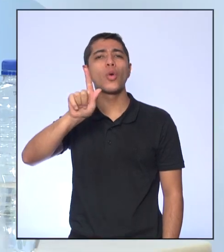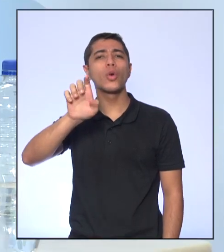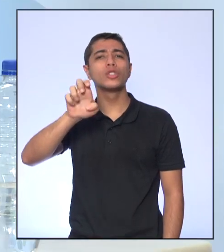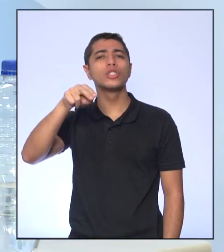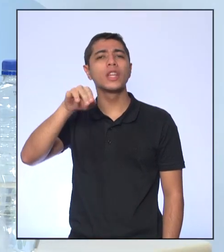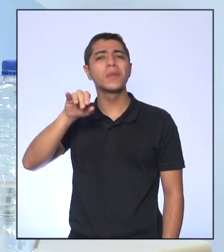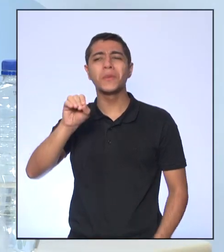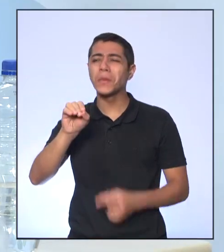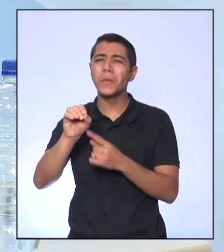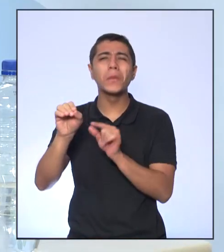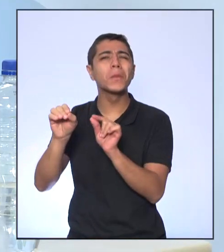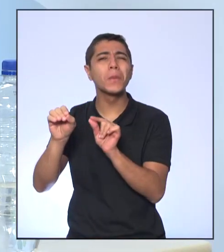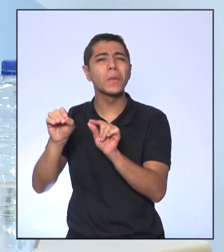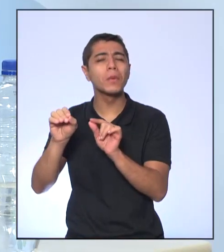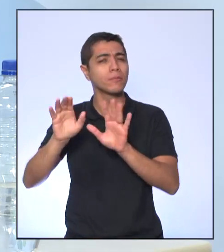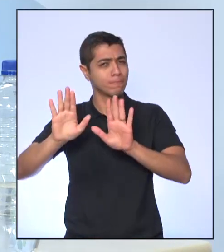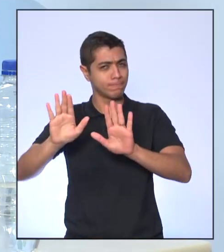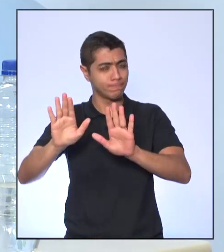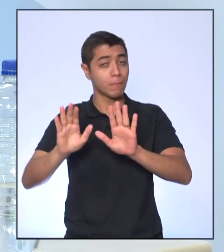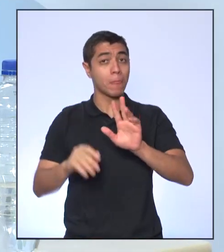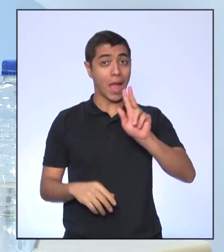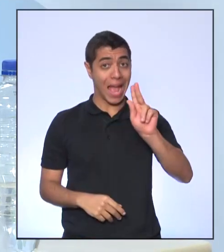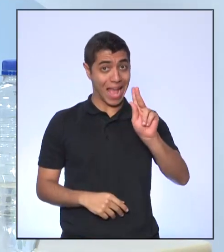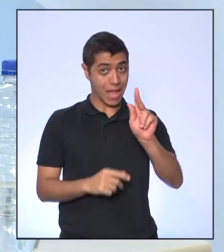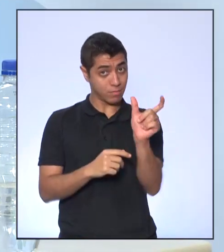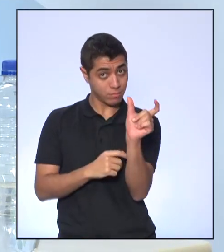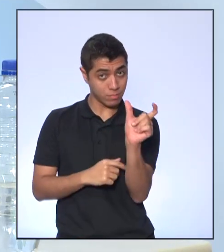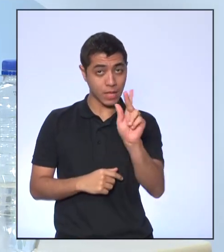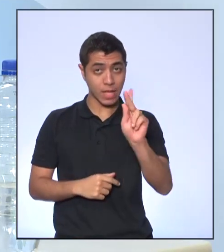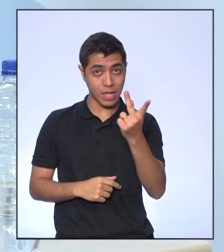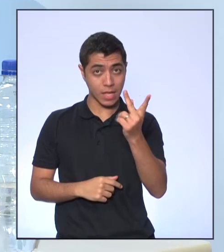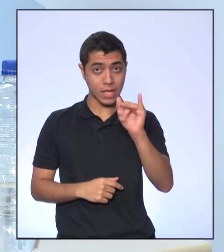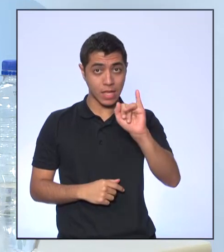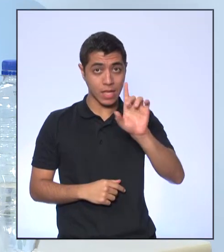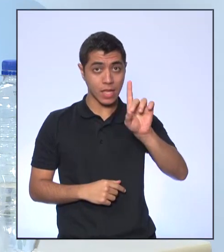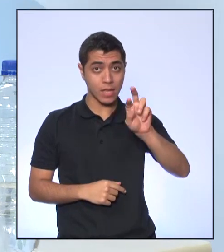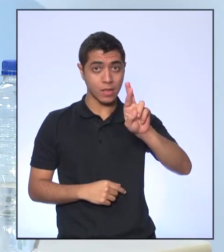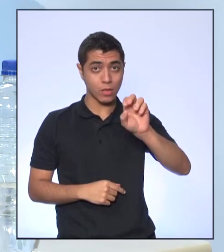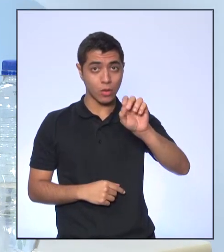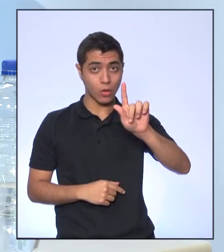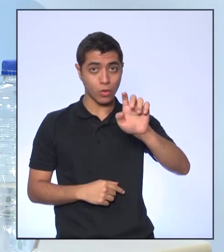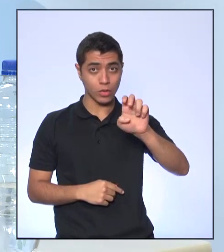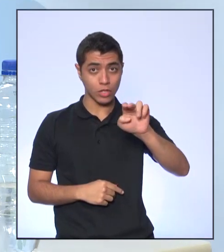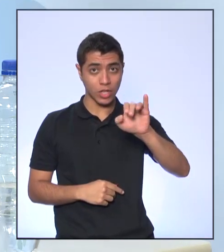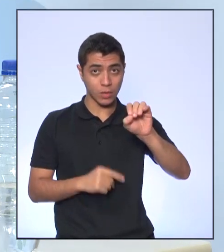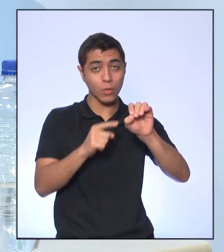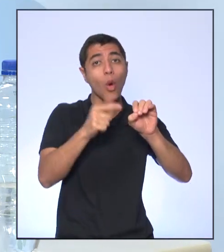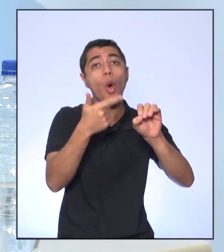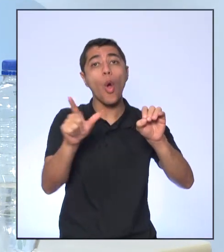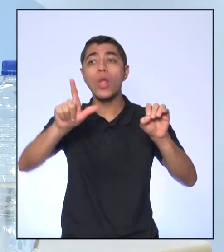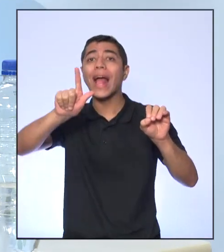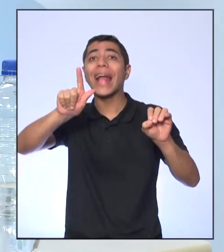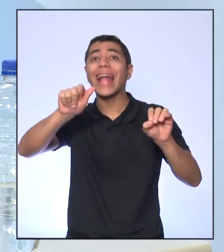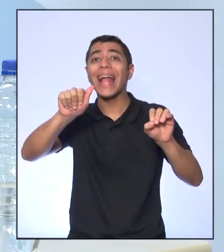acho que todo mundo sabe qual é o símbolo dele. O gás hidrogênio é porque ele não está sozinho, tá